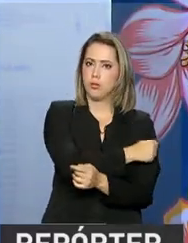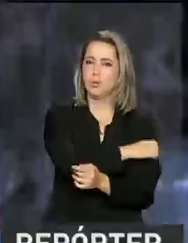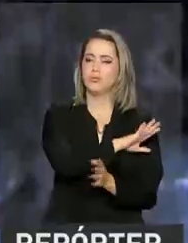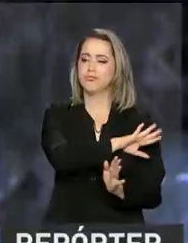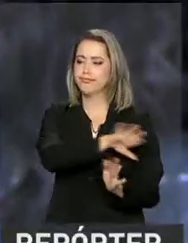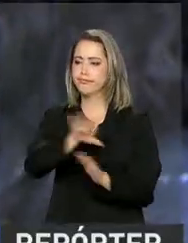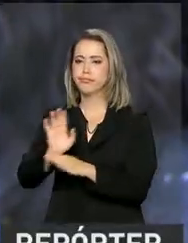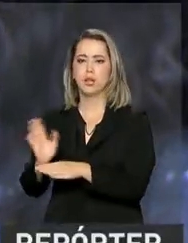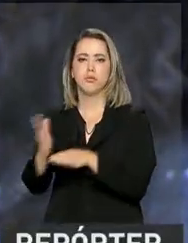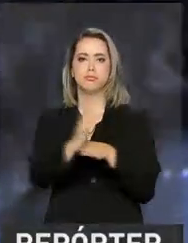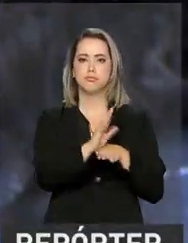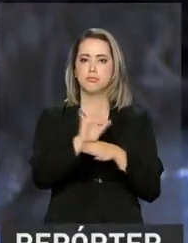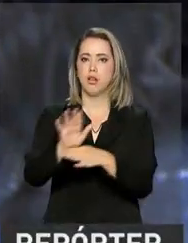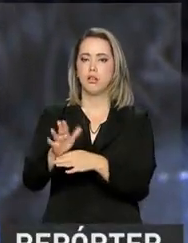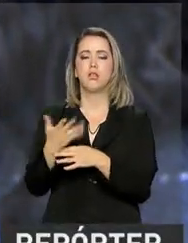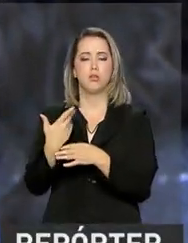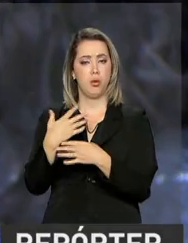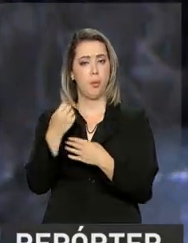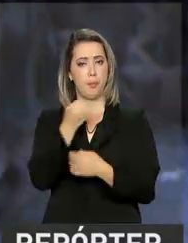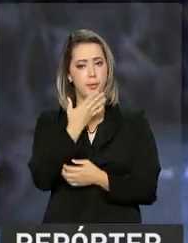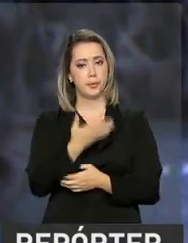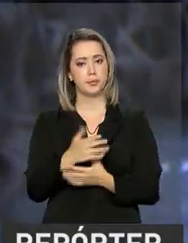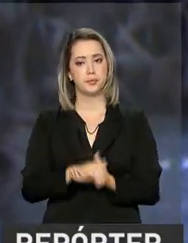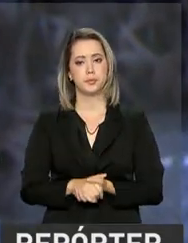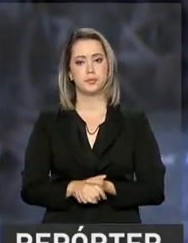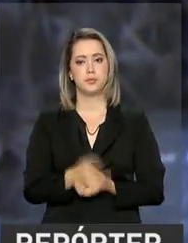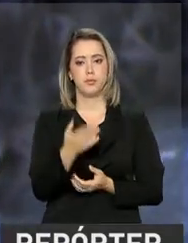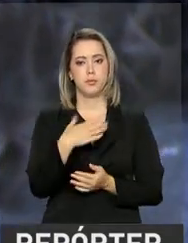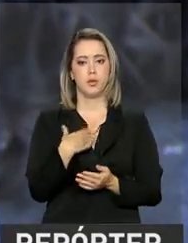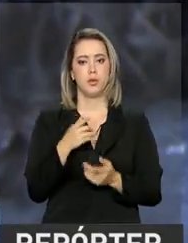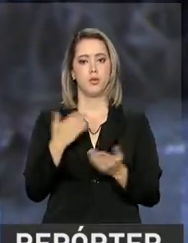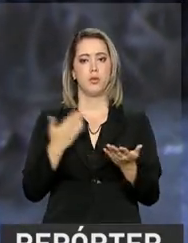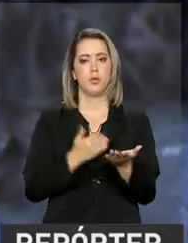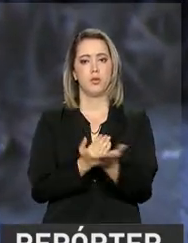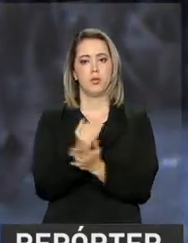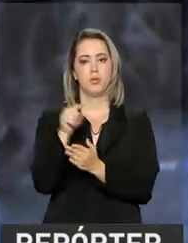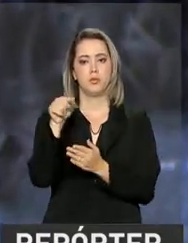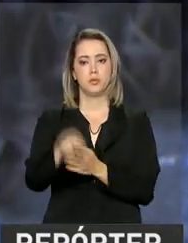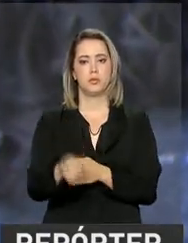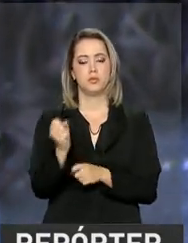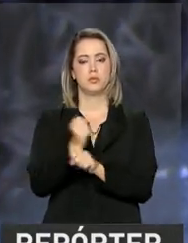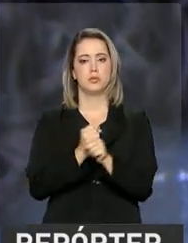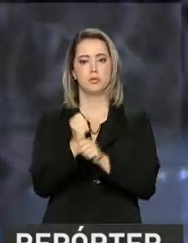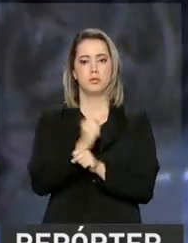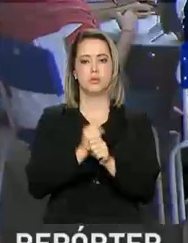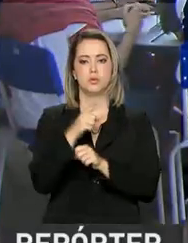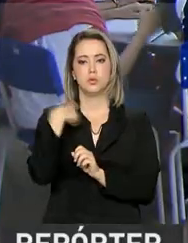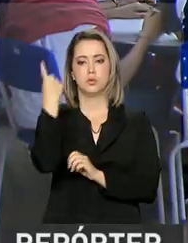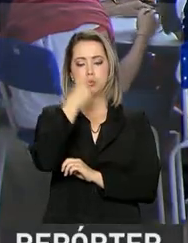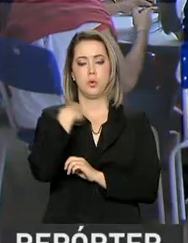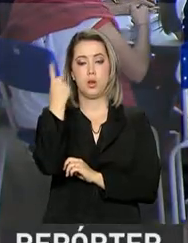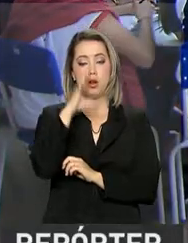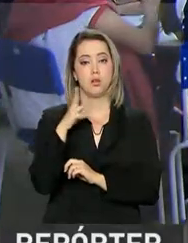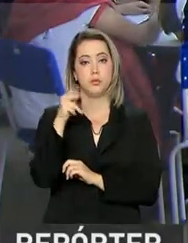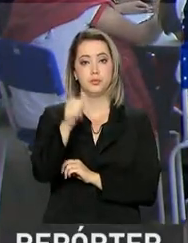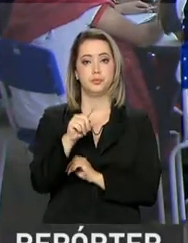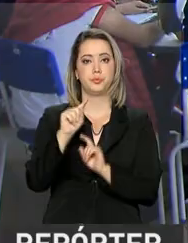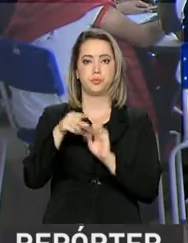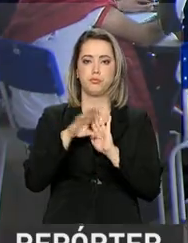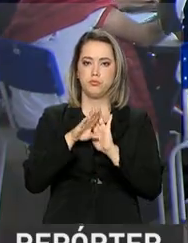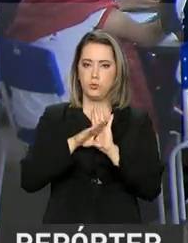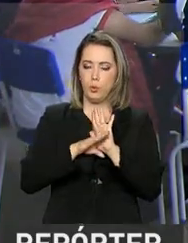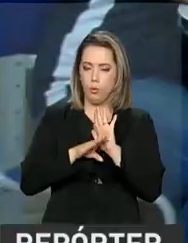bastante a escola em que Karine estuda começou a colocar em prática este ano o ensino integral Depois de cumprir a